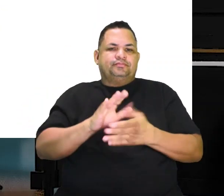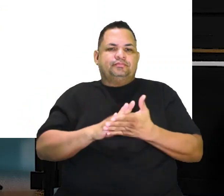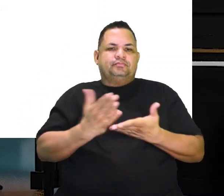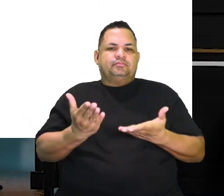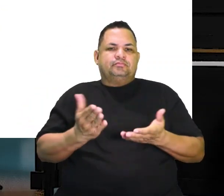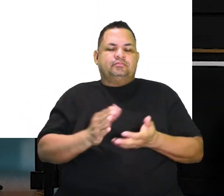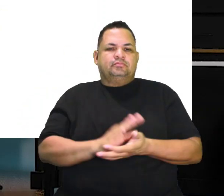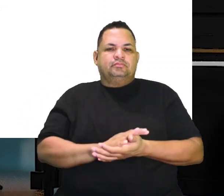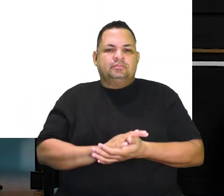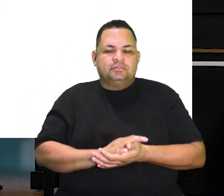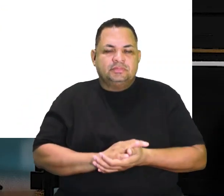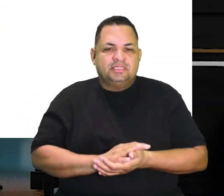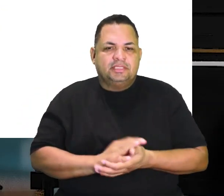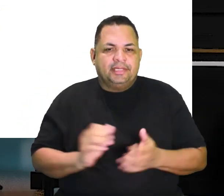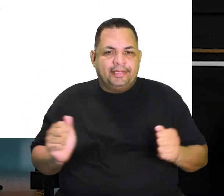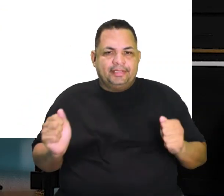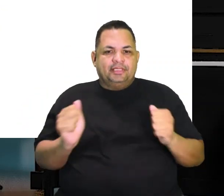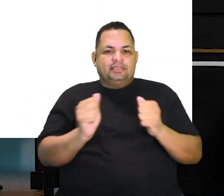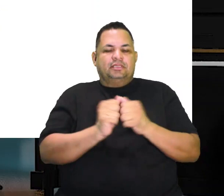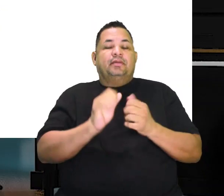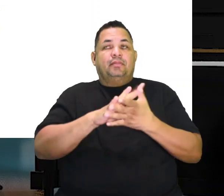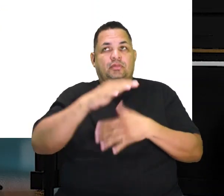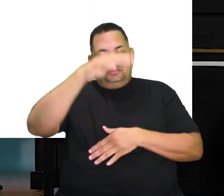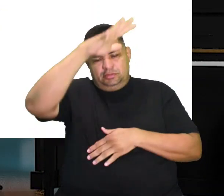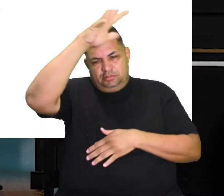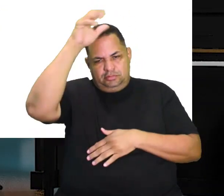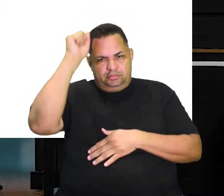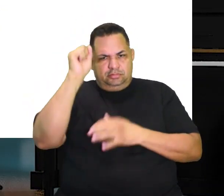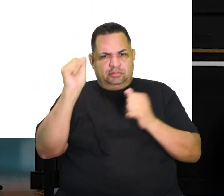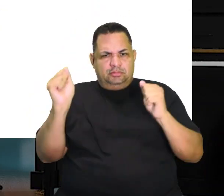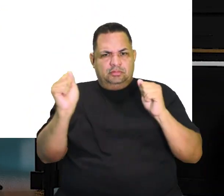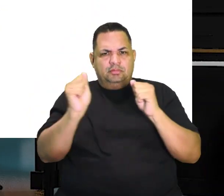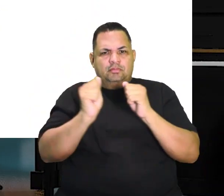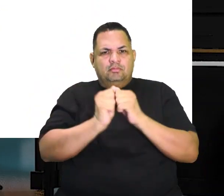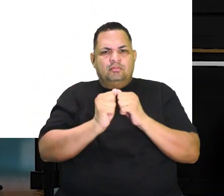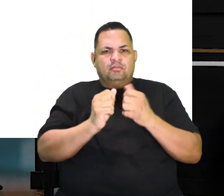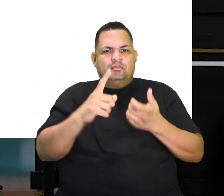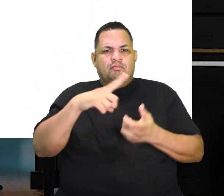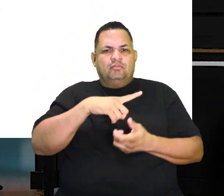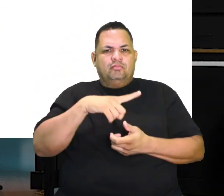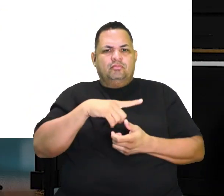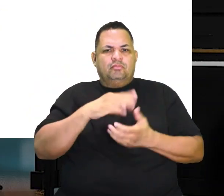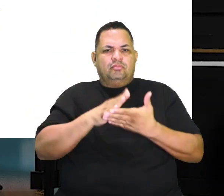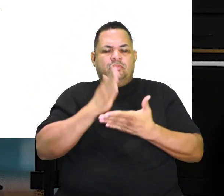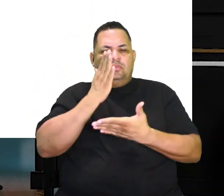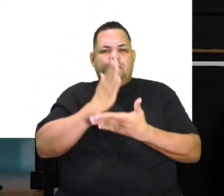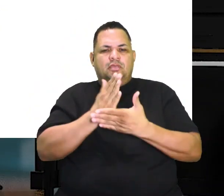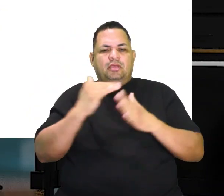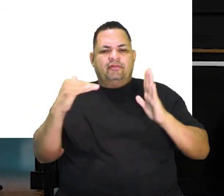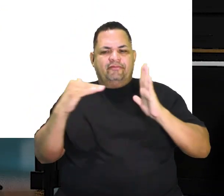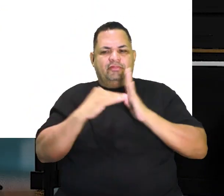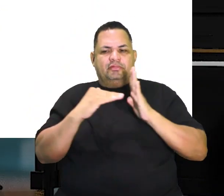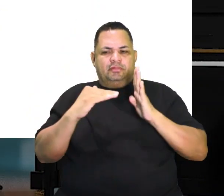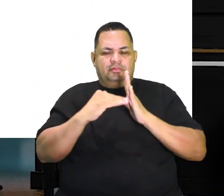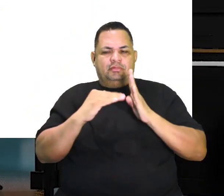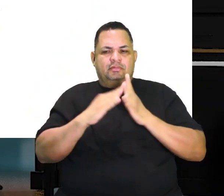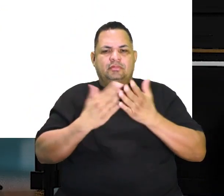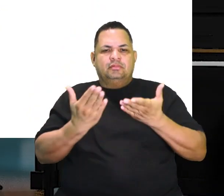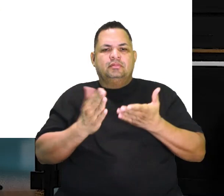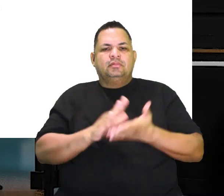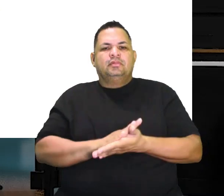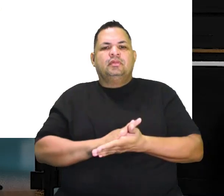mais próxima aqui de Manaus, podemos dizer, próxima porque tem a divisa, né, a fronteira. Também